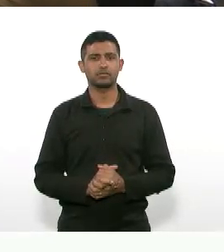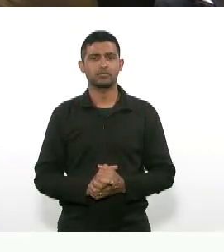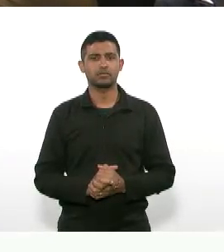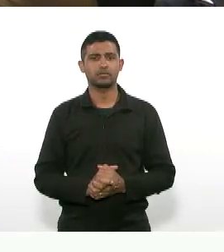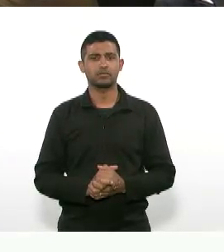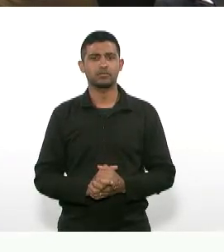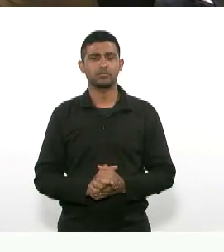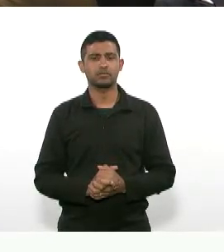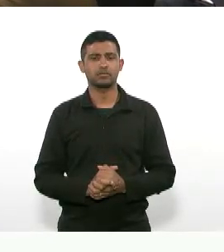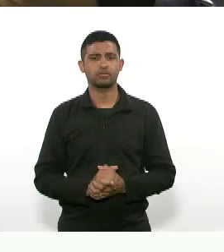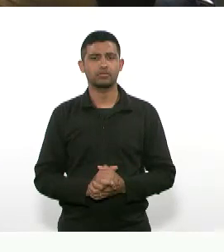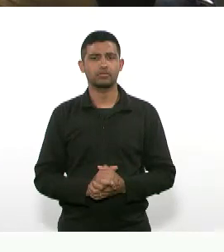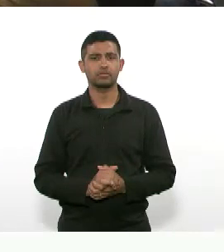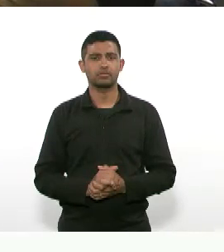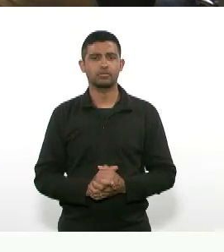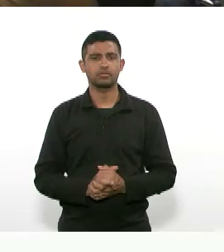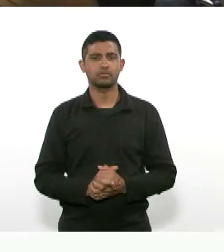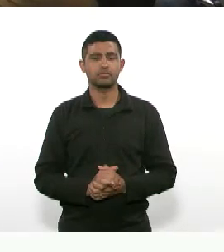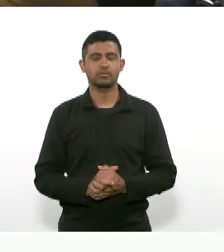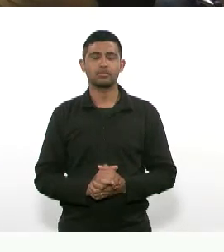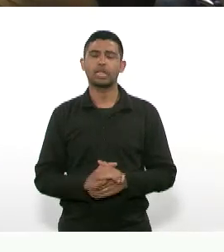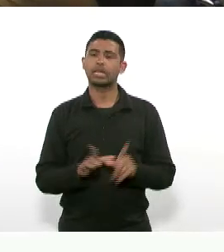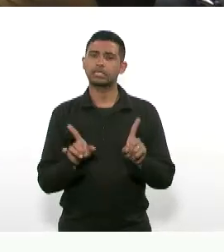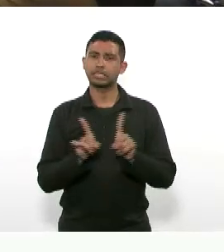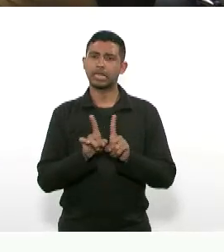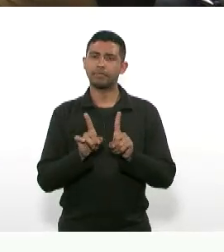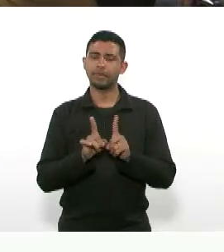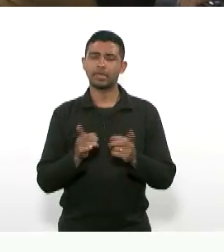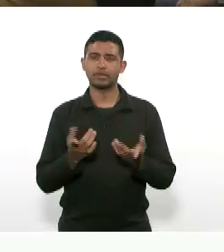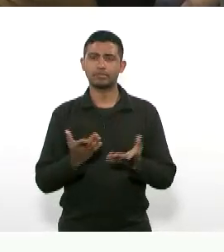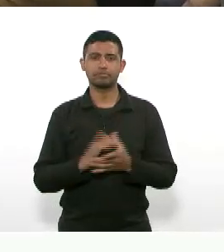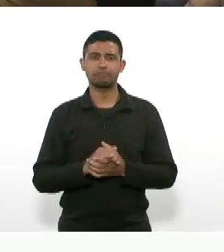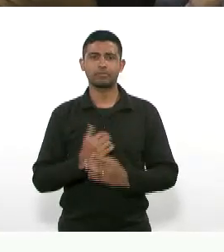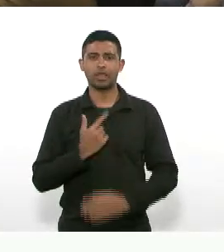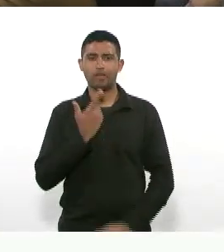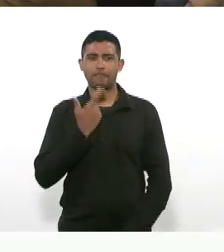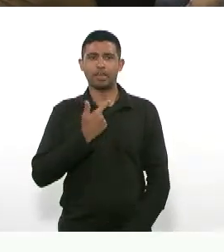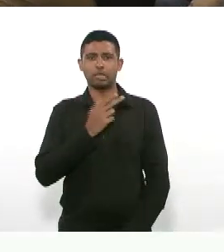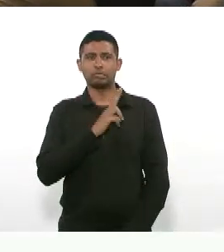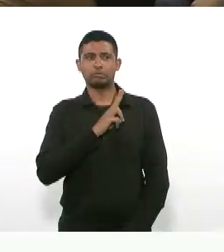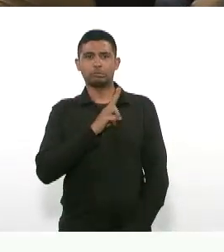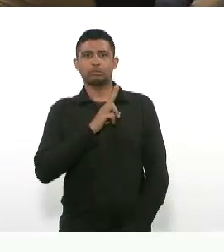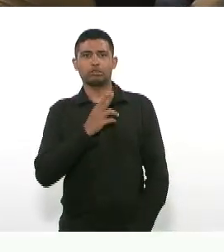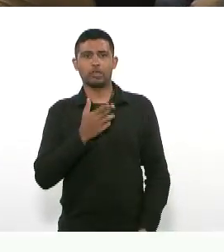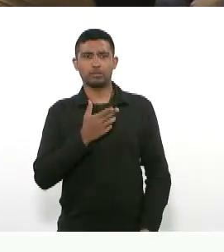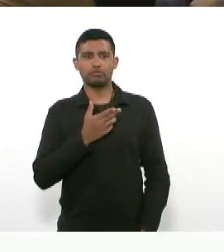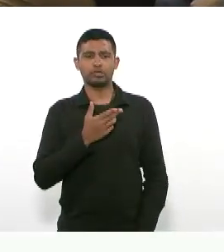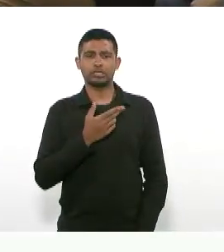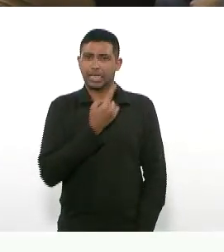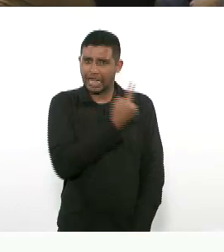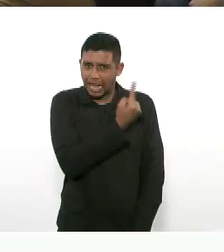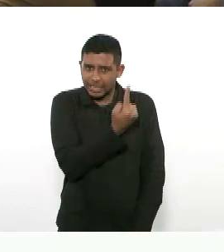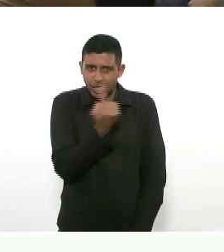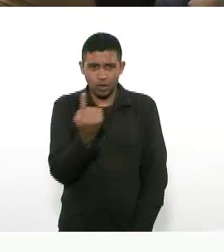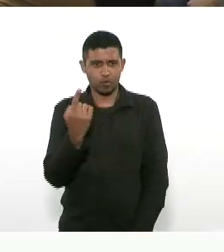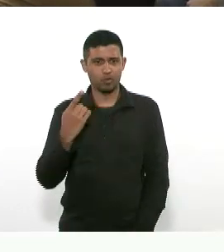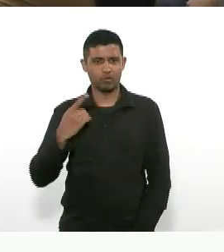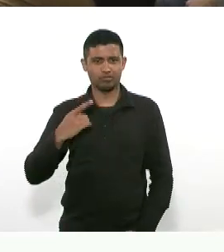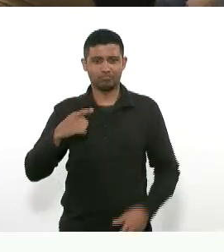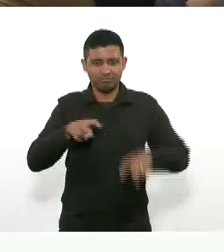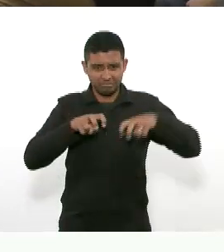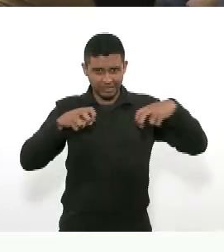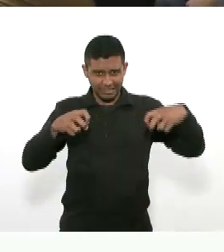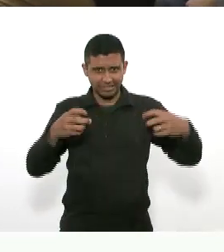falo em nome de quem eu falo com todos os demais que compõem aqui a audiência